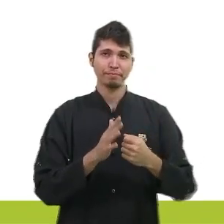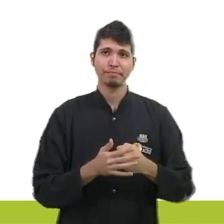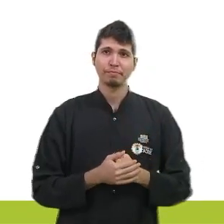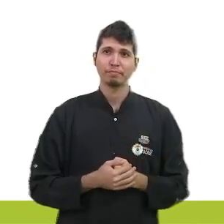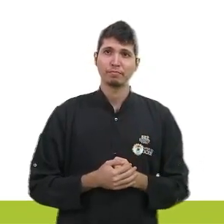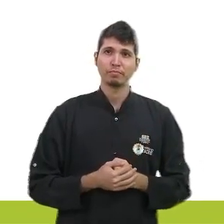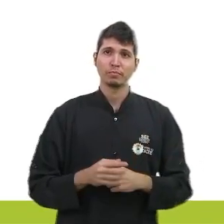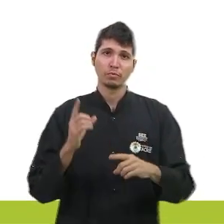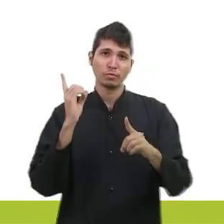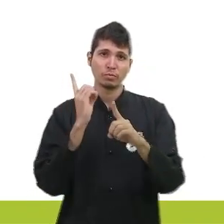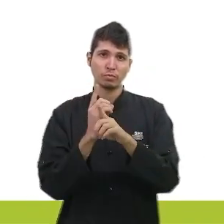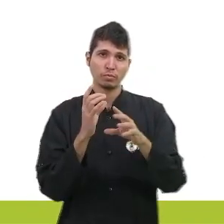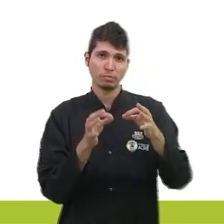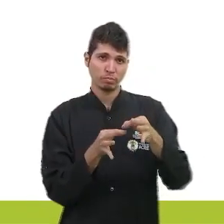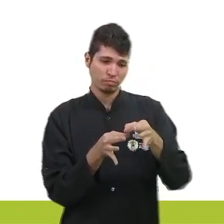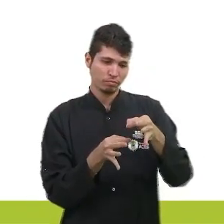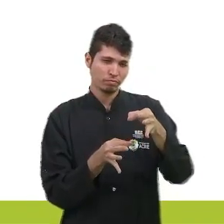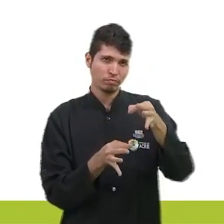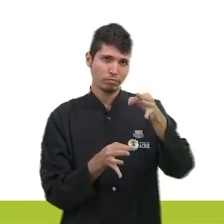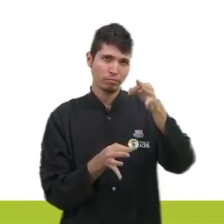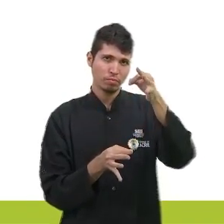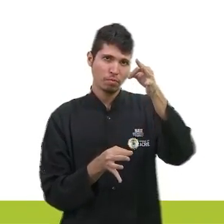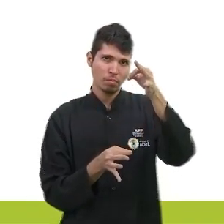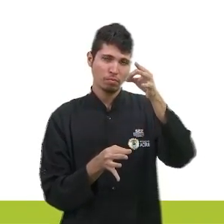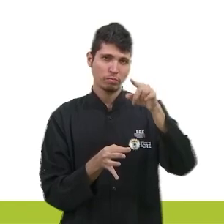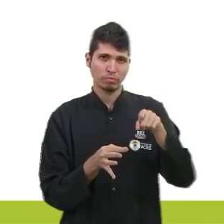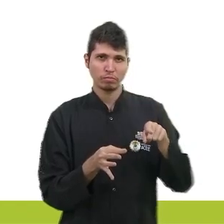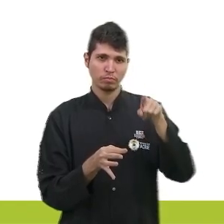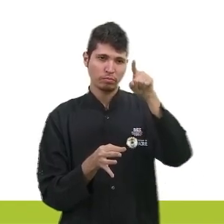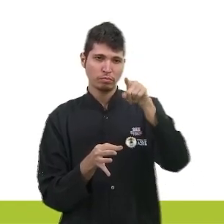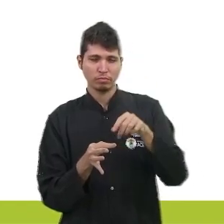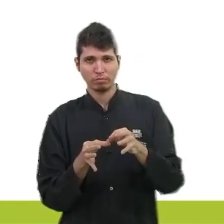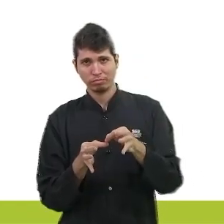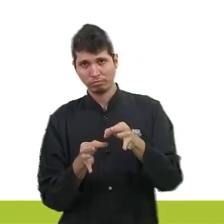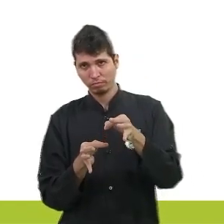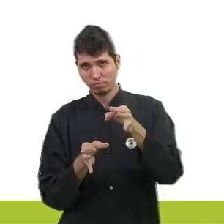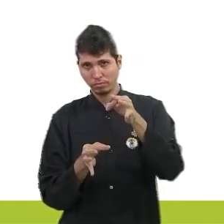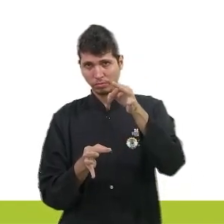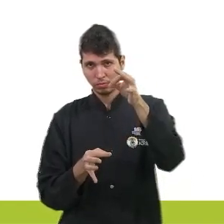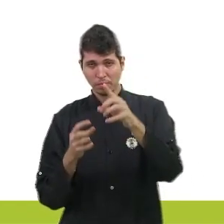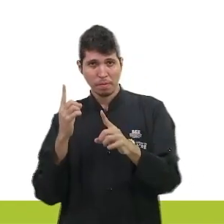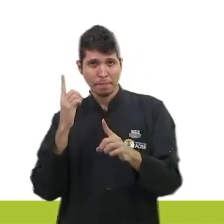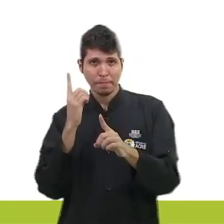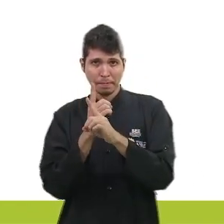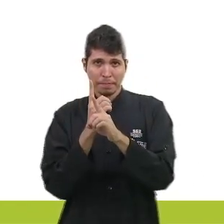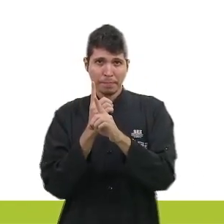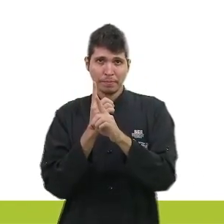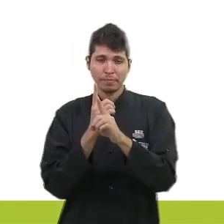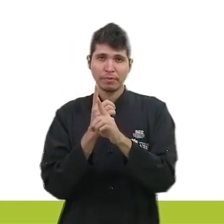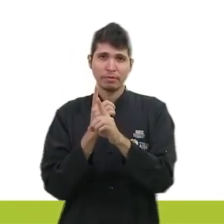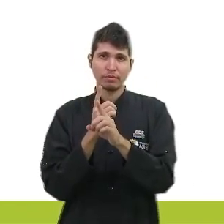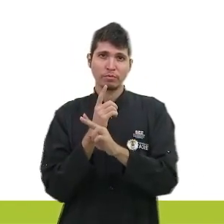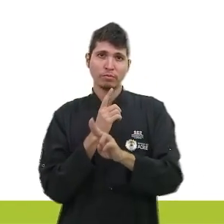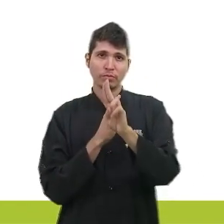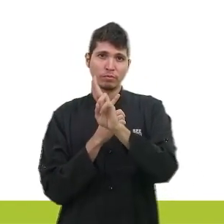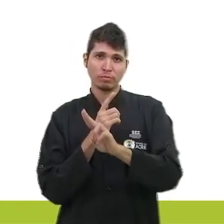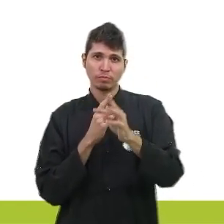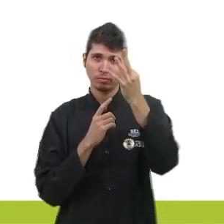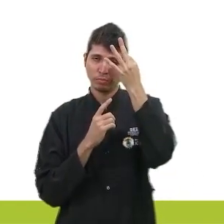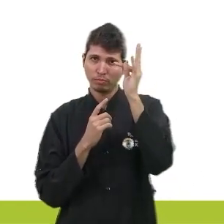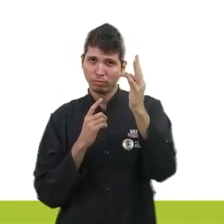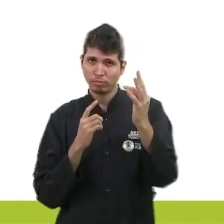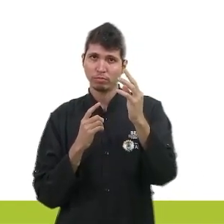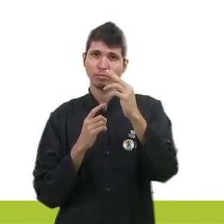encontrar essa altura do triângulo, que é essa altura aqui, que eu coloquei como H, usando o teorema de